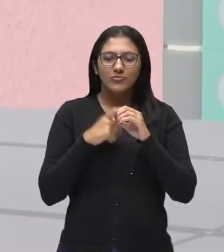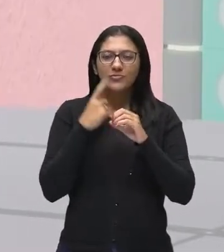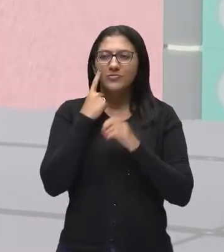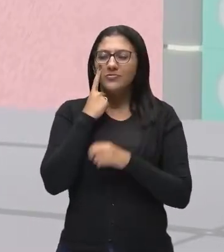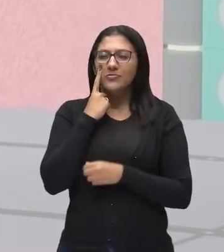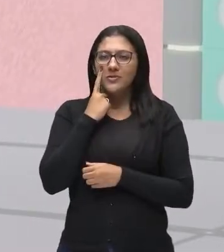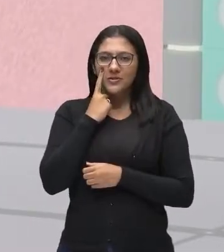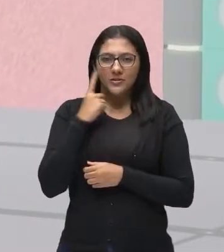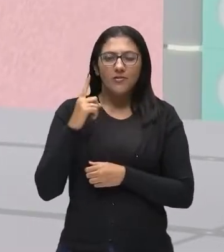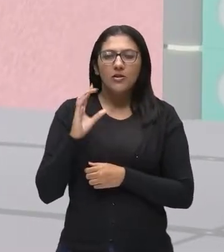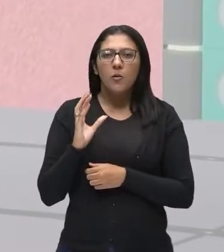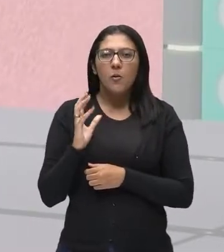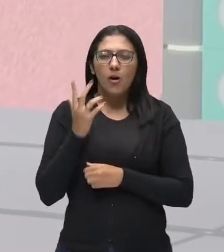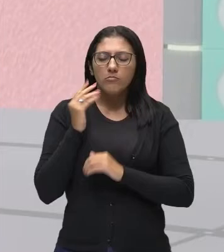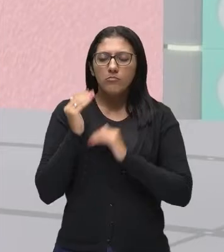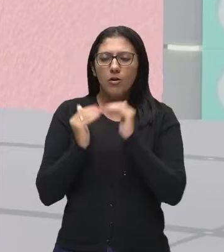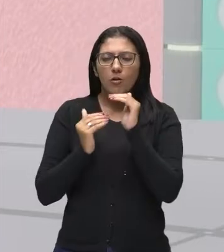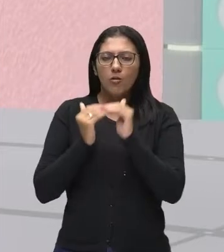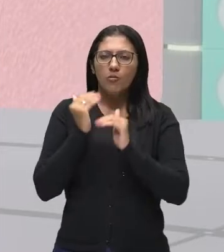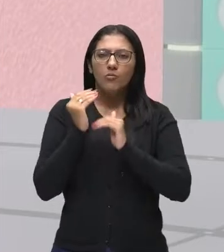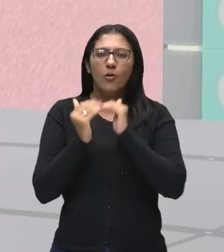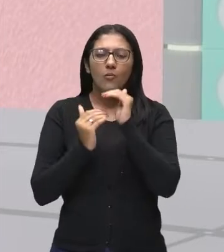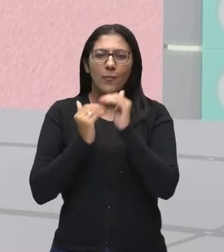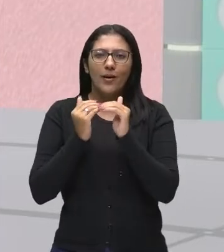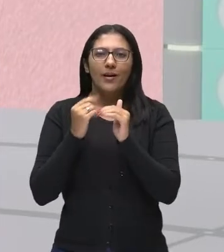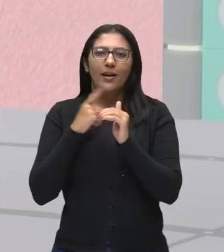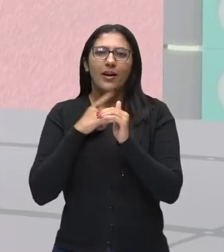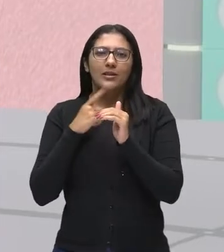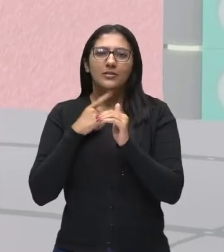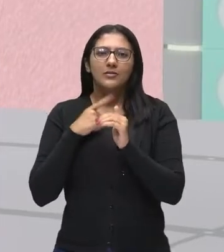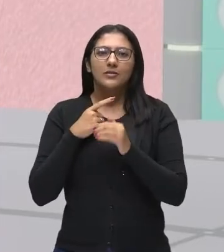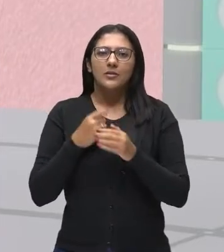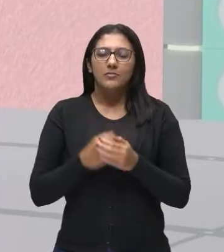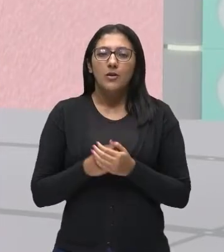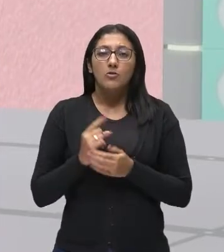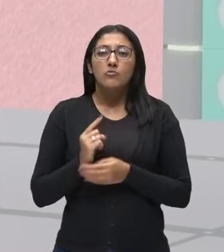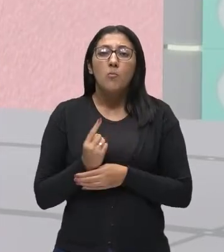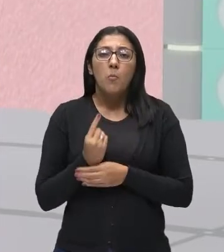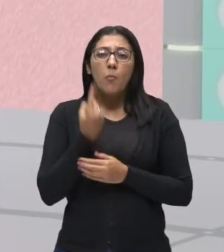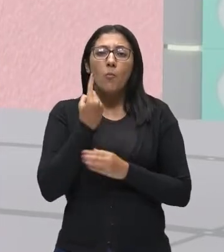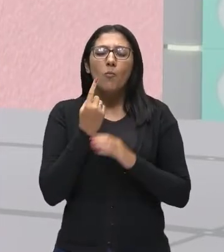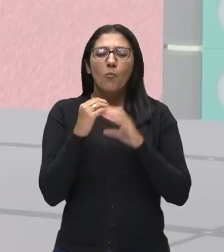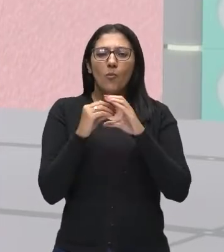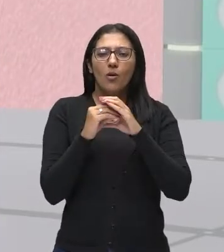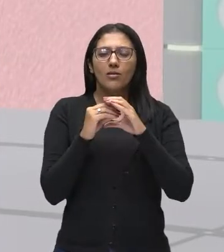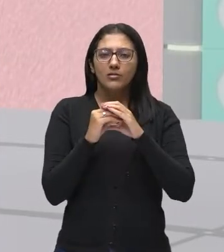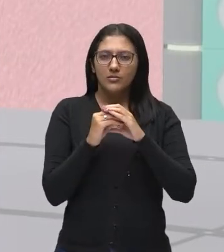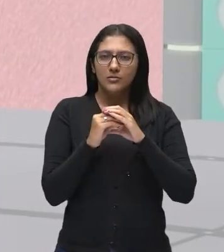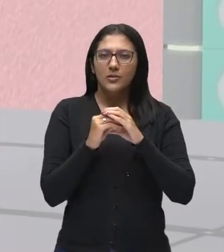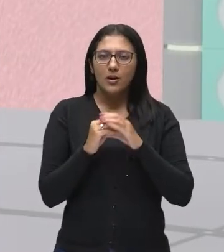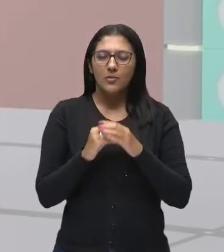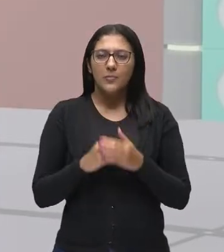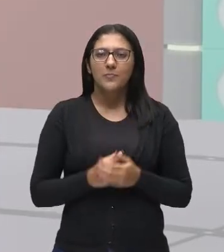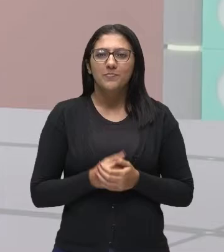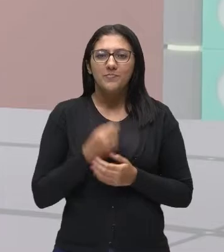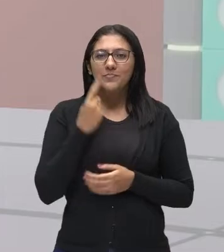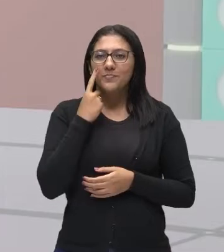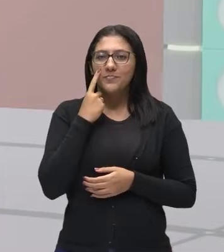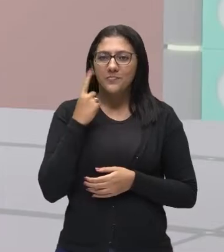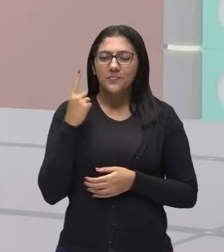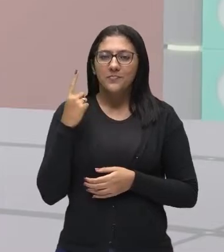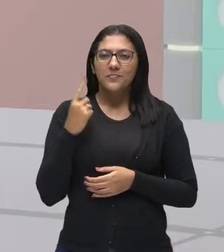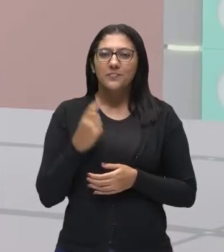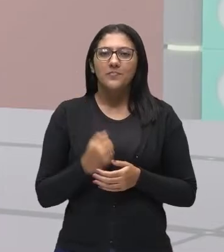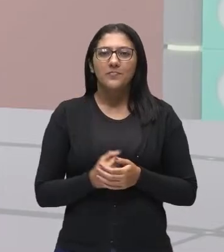aqui no nosso processo, nós vamos ter a formação de uma única célula. Vamos dar uma olhada, então? Olha aí, gente,